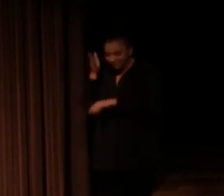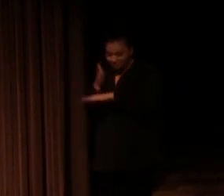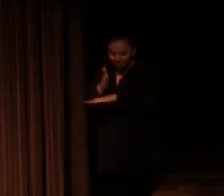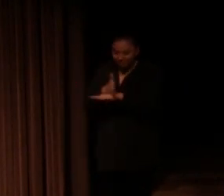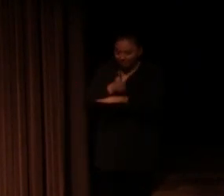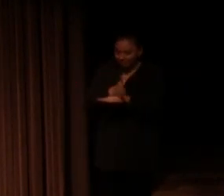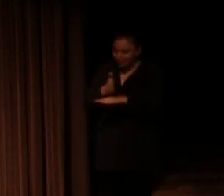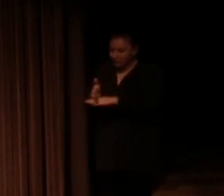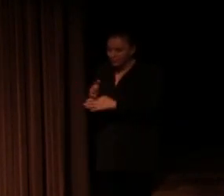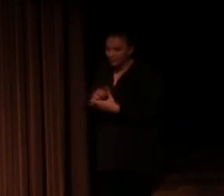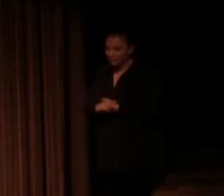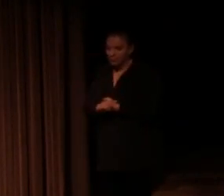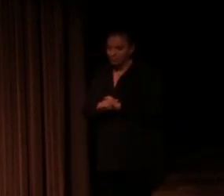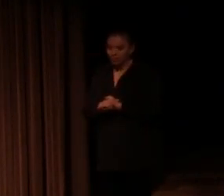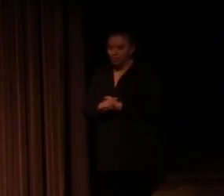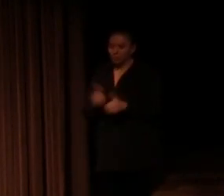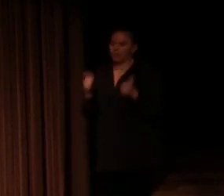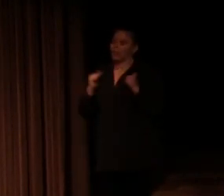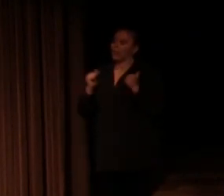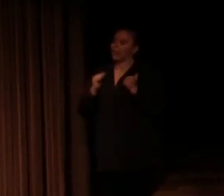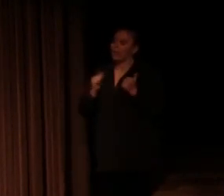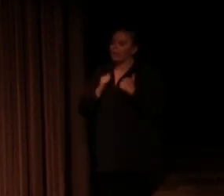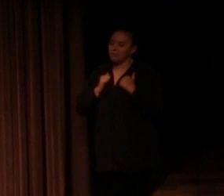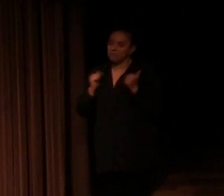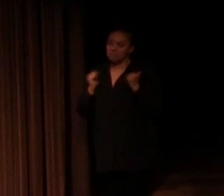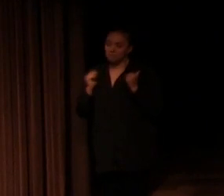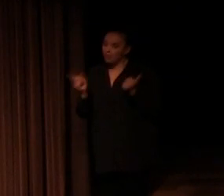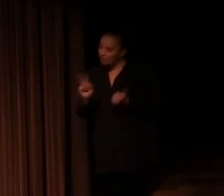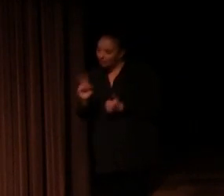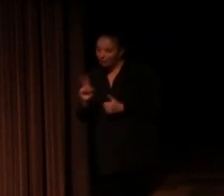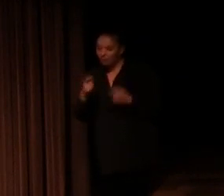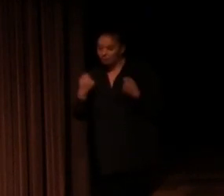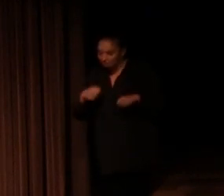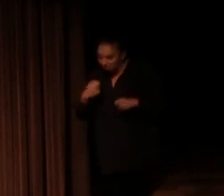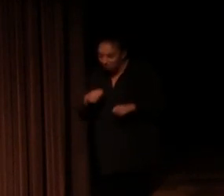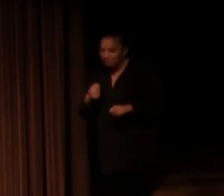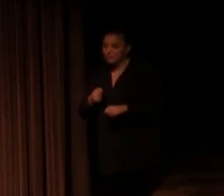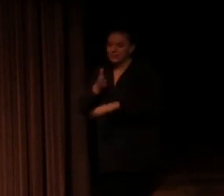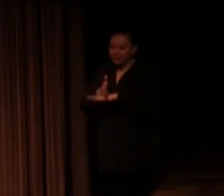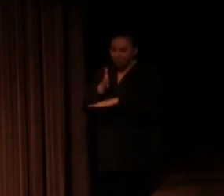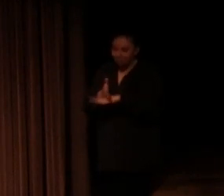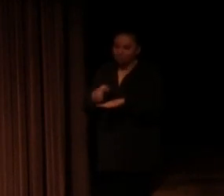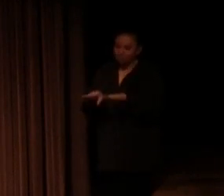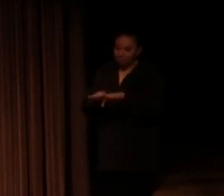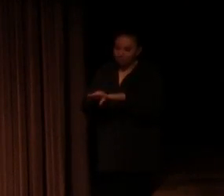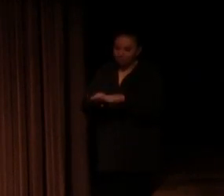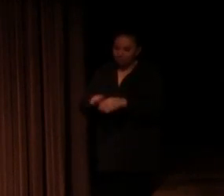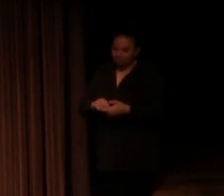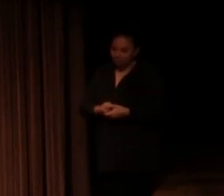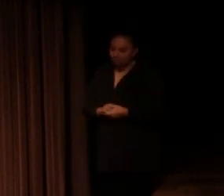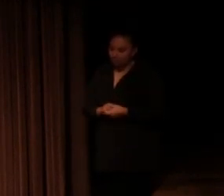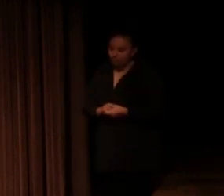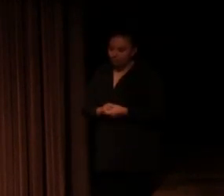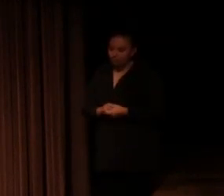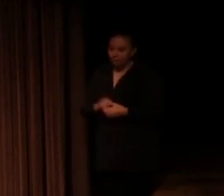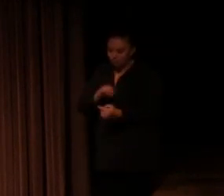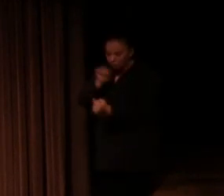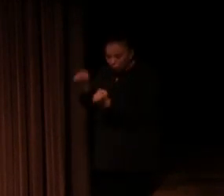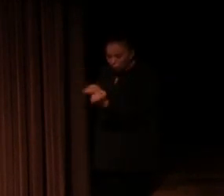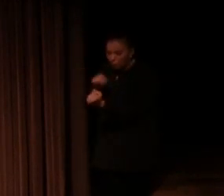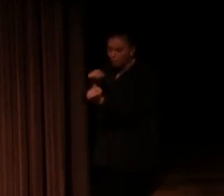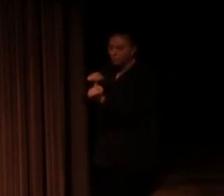se a gente fica parado alguém sempre vai ficar pra trás portanto tem que ter a intenção